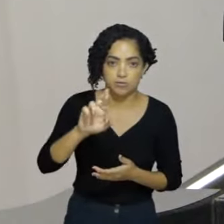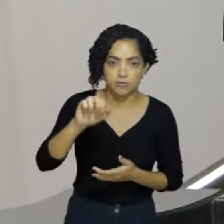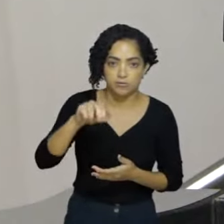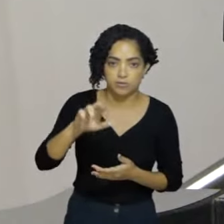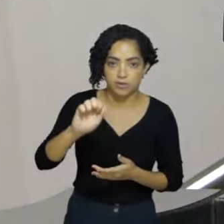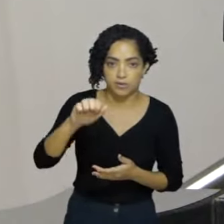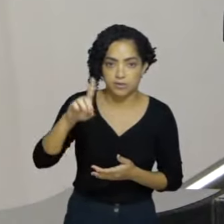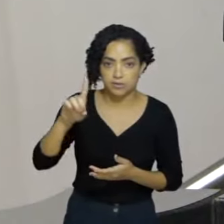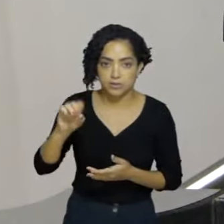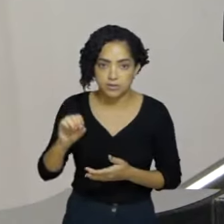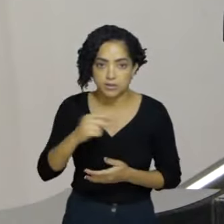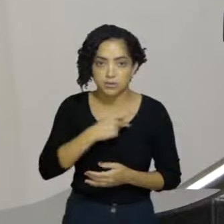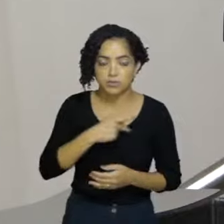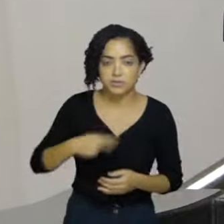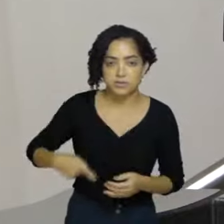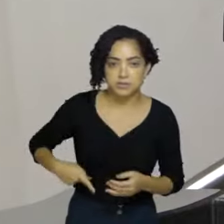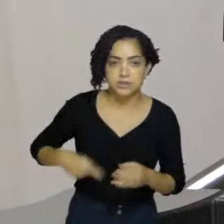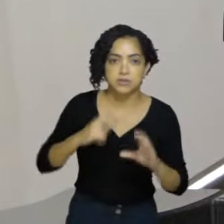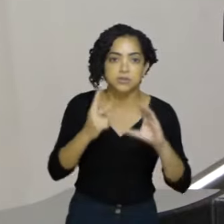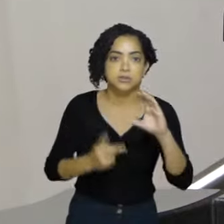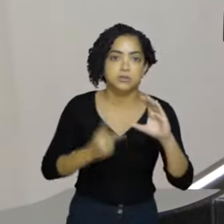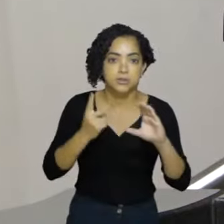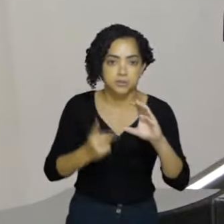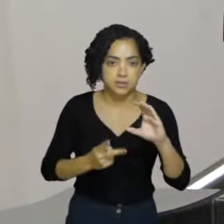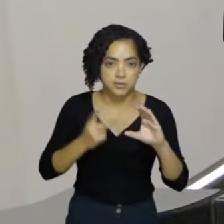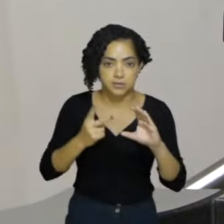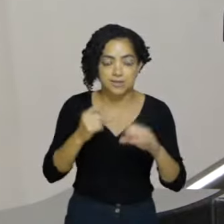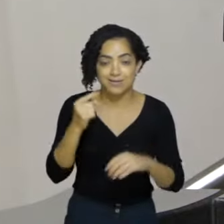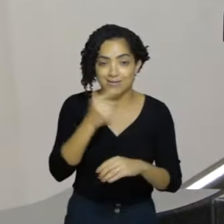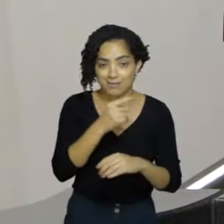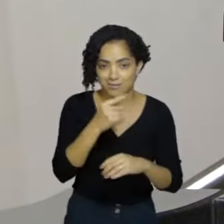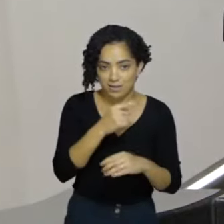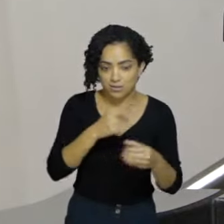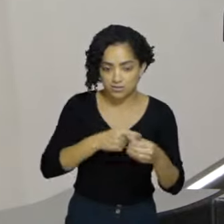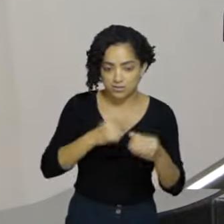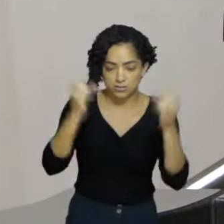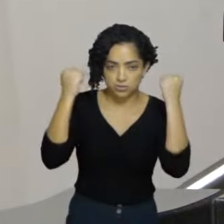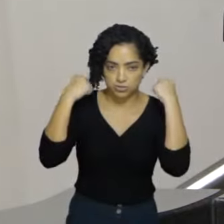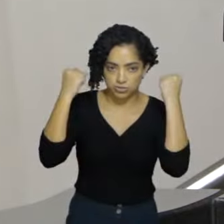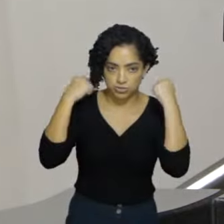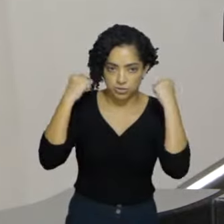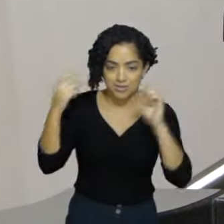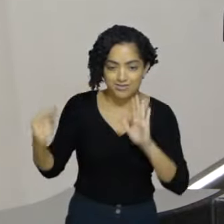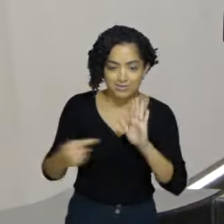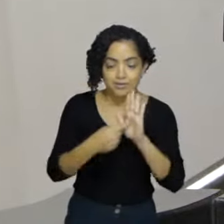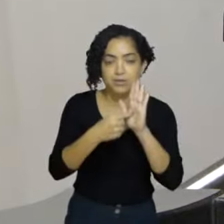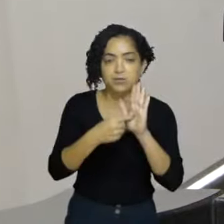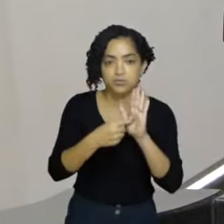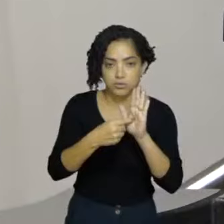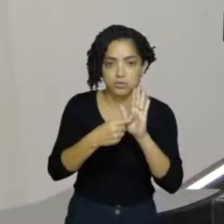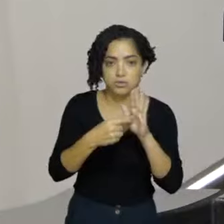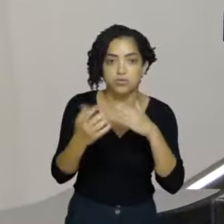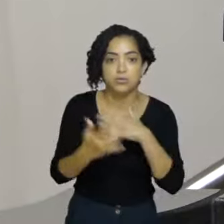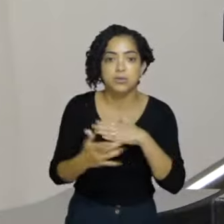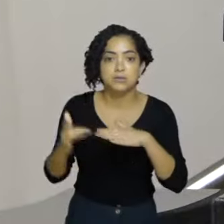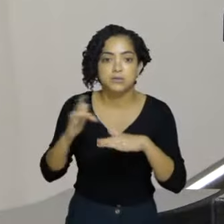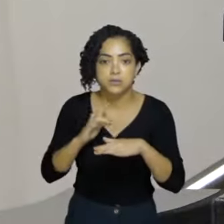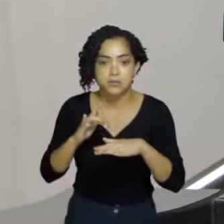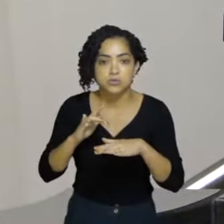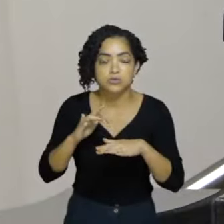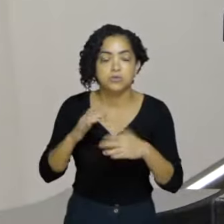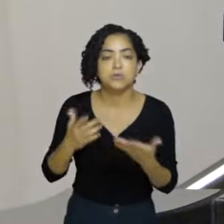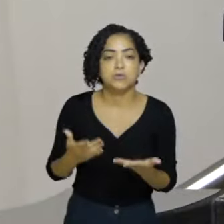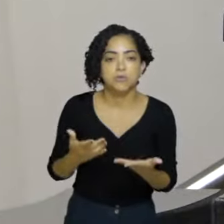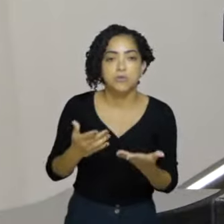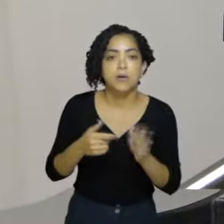atualmente é presidente da Câmara de Vereadores lá de Chapecó, denunciou nas suas redes sociais e também entrou em contato conosco para